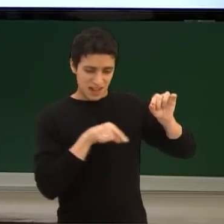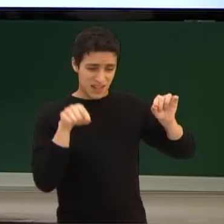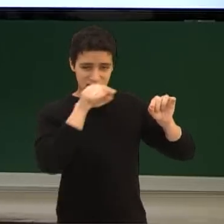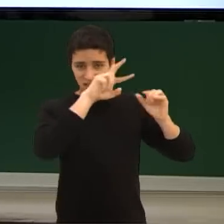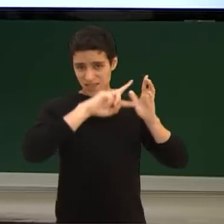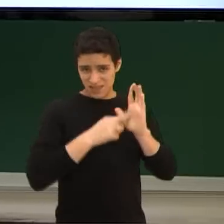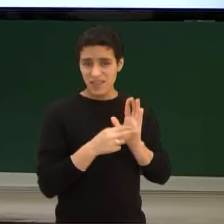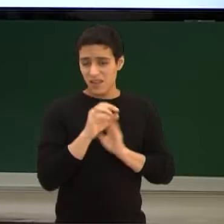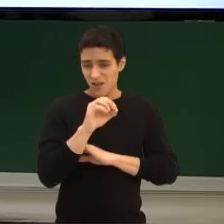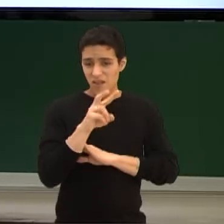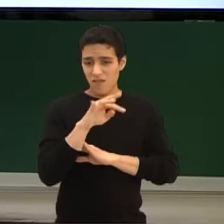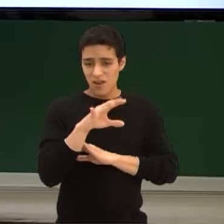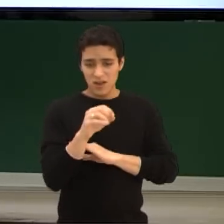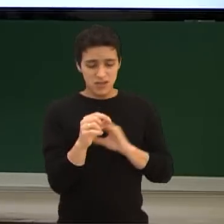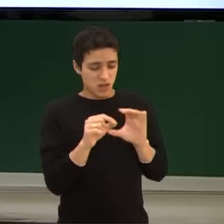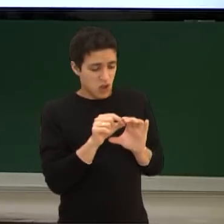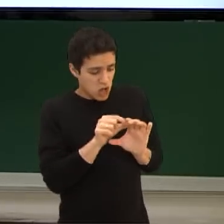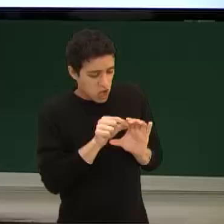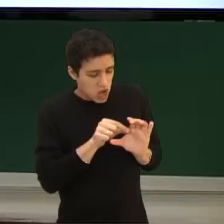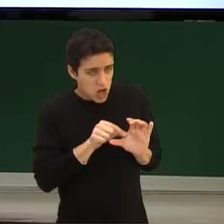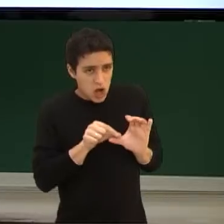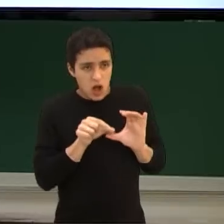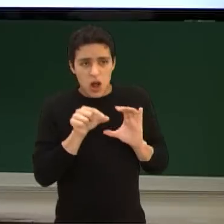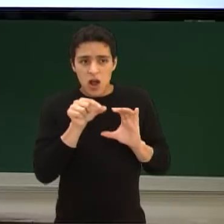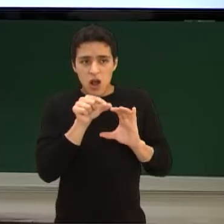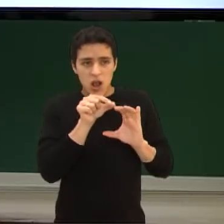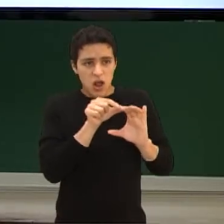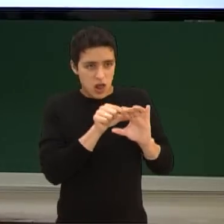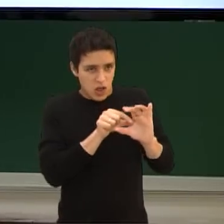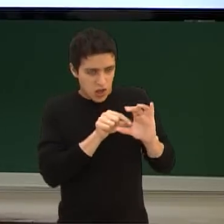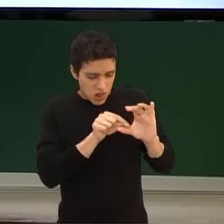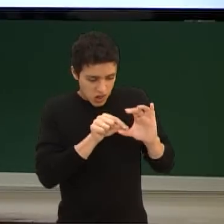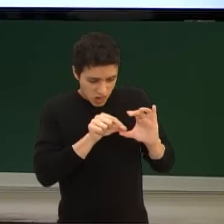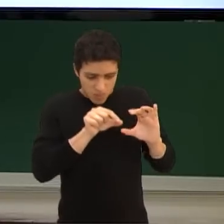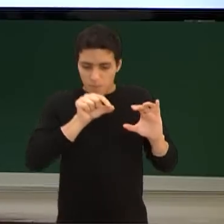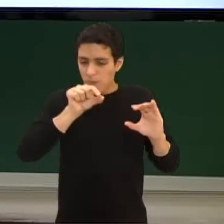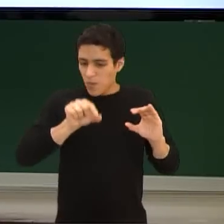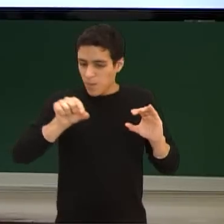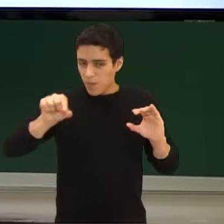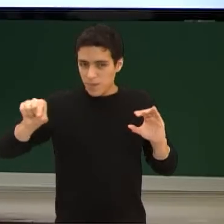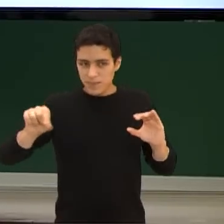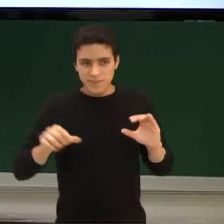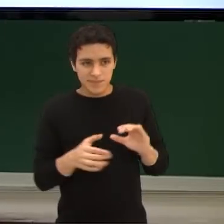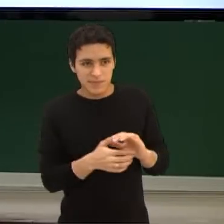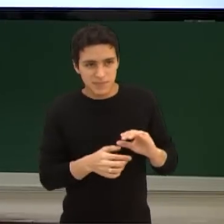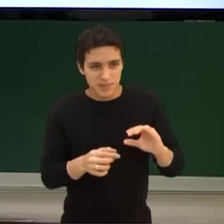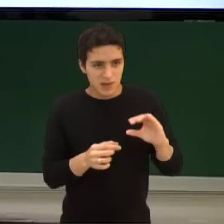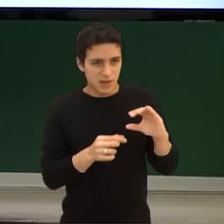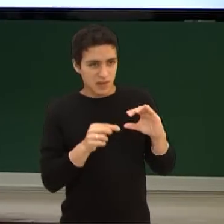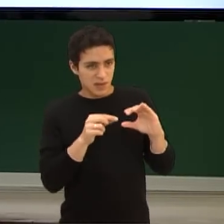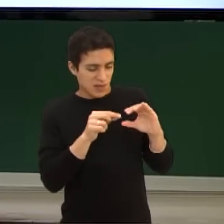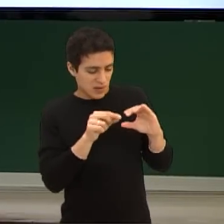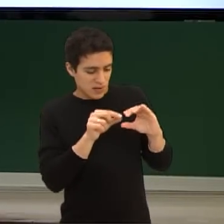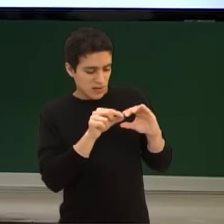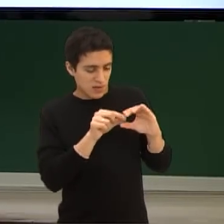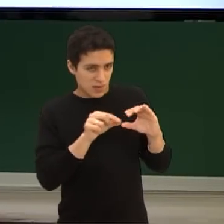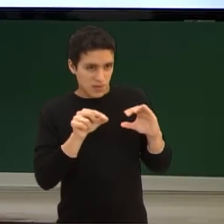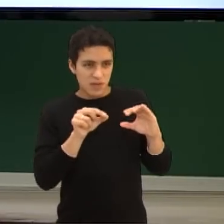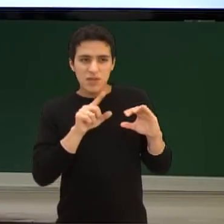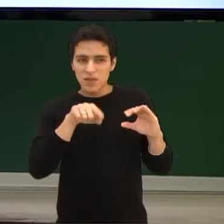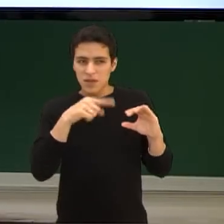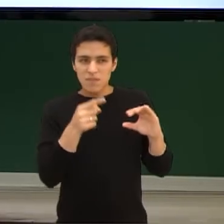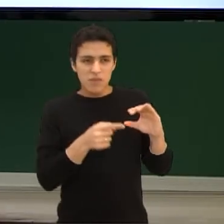nada mais é do que o ovócito está amadurecendo. Inclusive, aqui, este está sendo liberado. Aquele buraquinho que fica ali, ó, depois ele